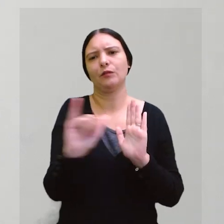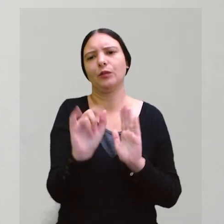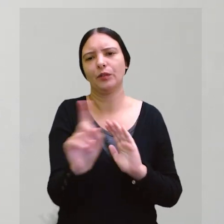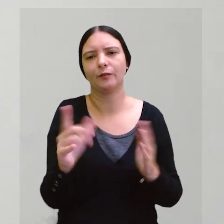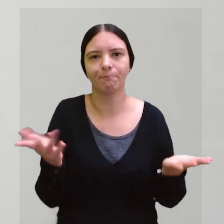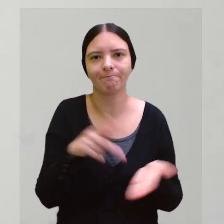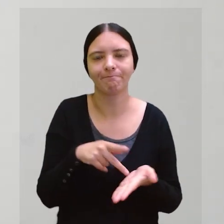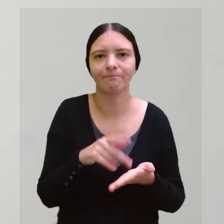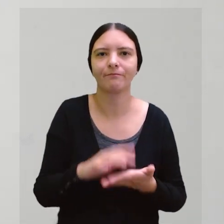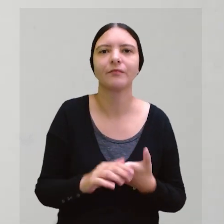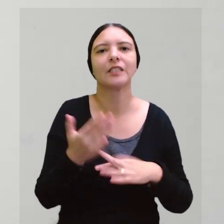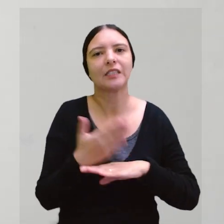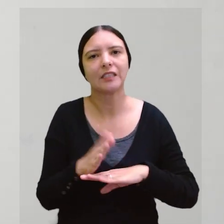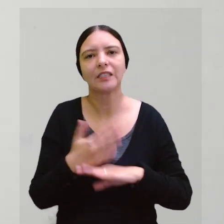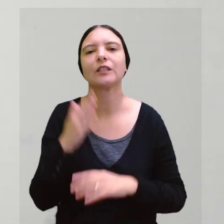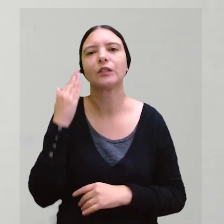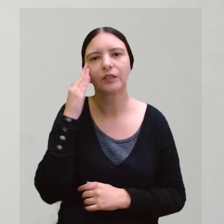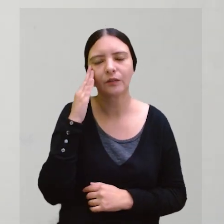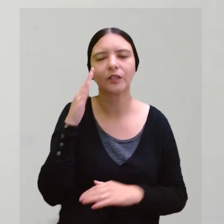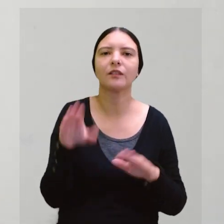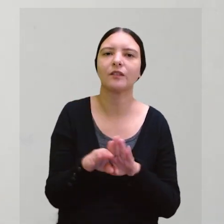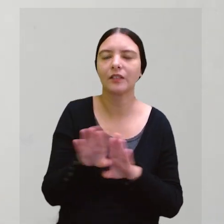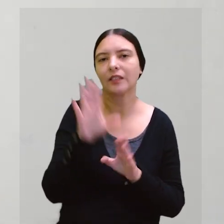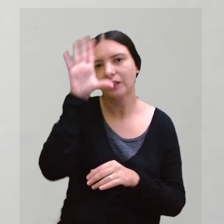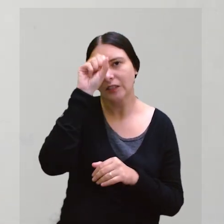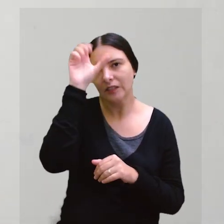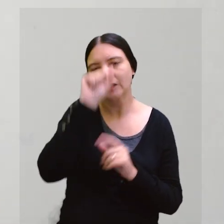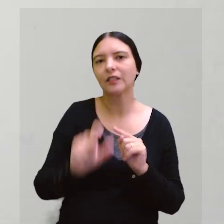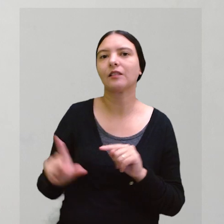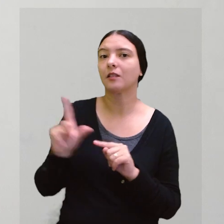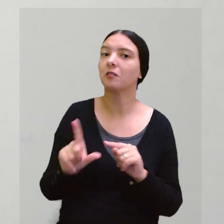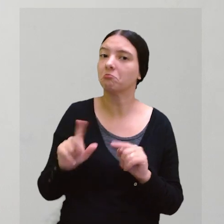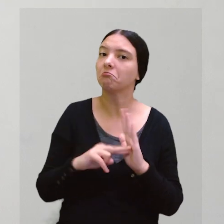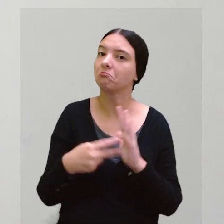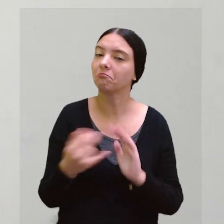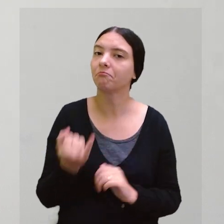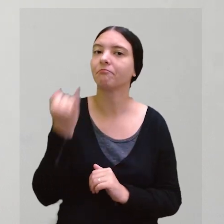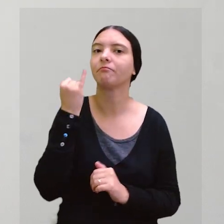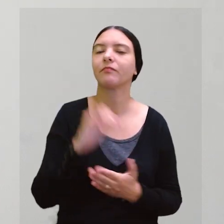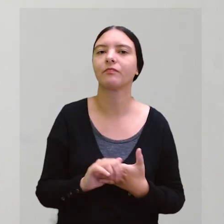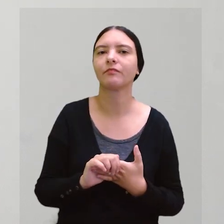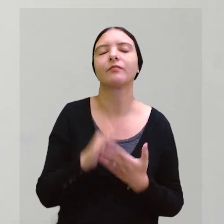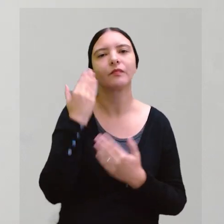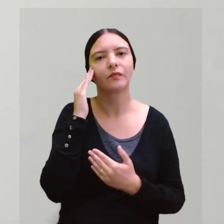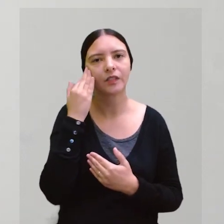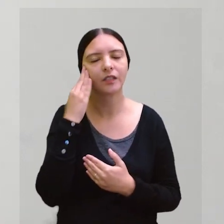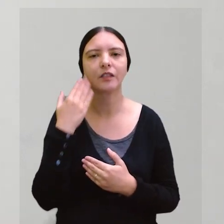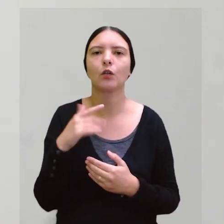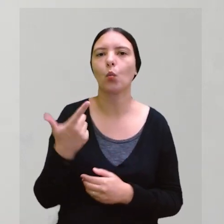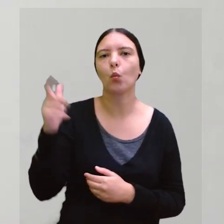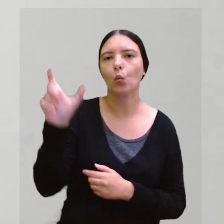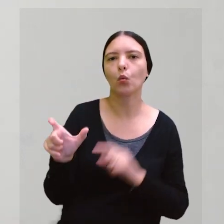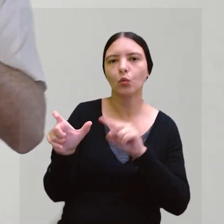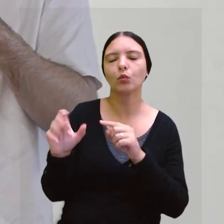verdade? Então, esse exercício de interpretação é um aprendizado literário, de fato, bem significativo. Interpretar a liberdade do outro,